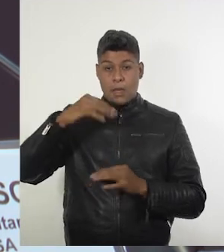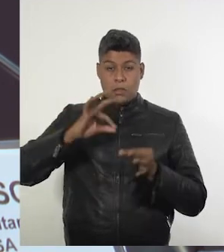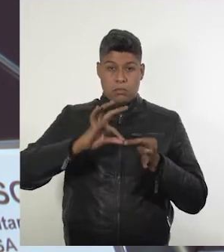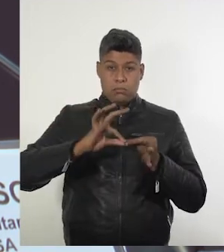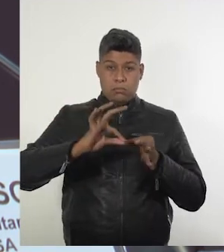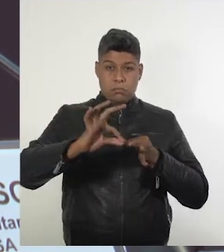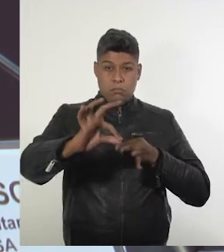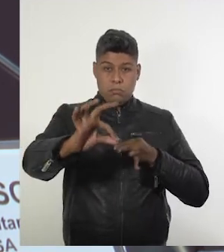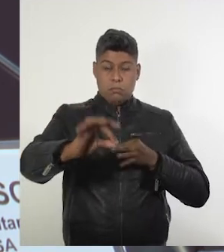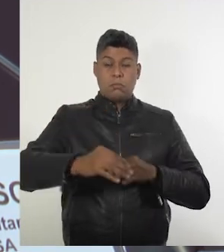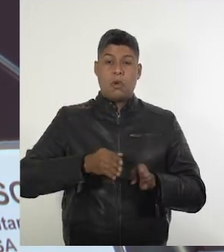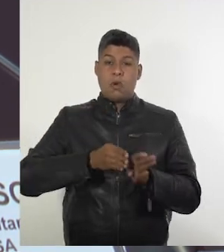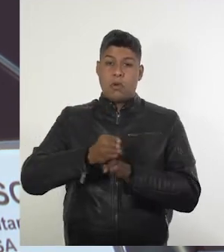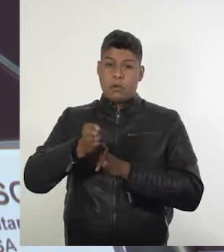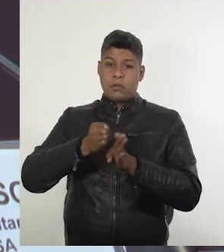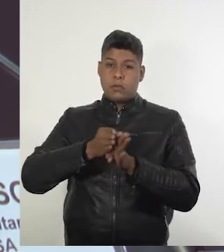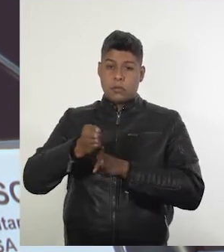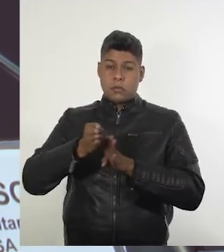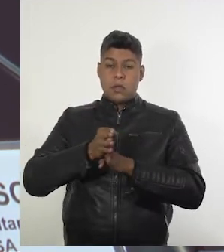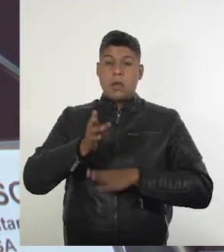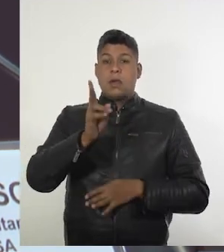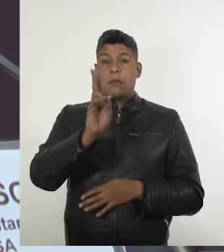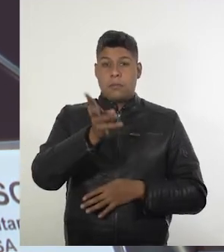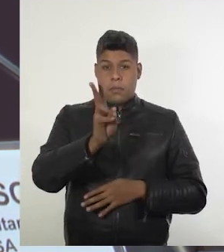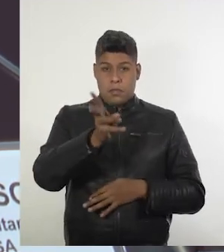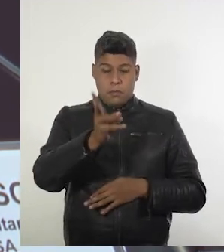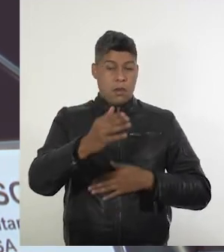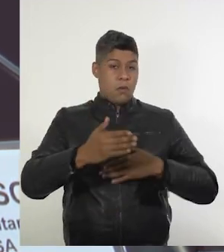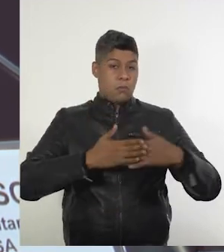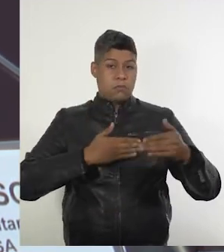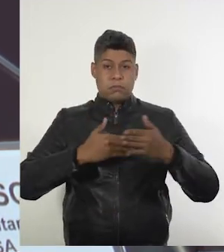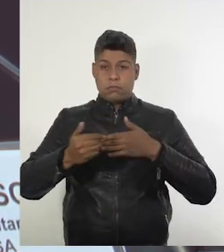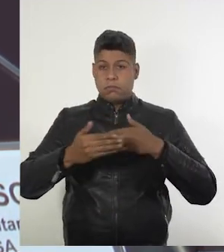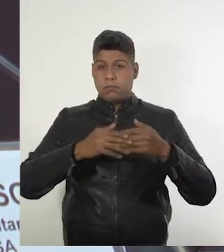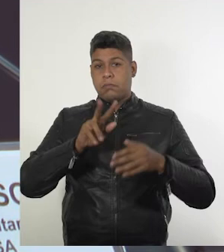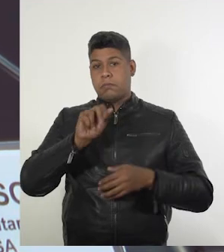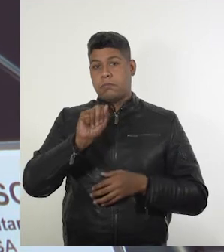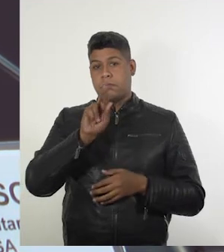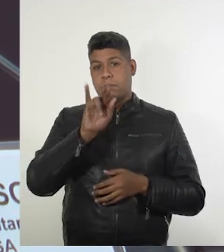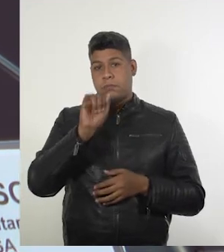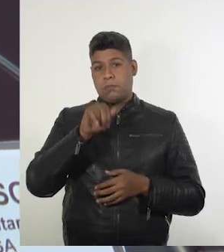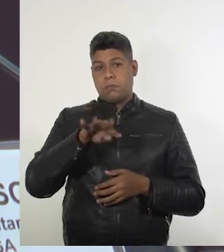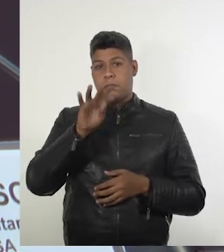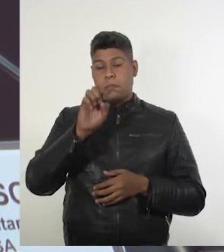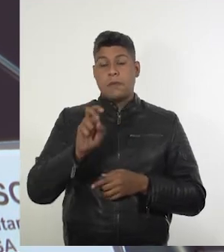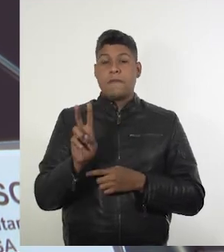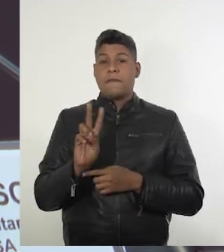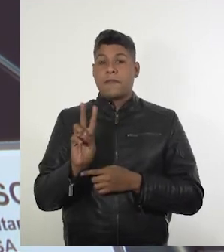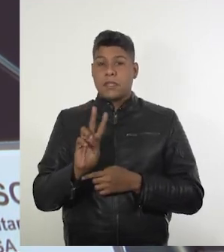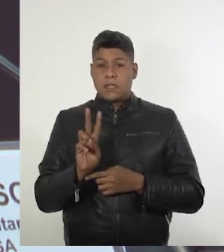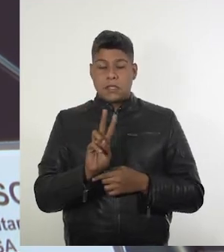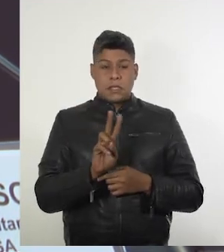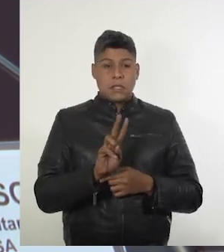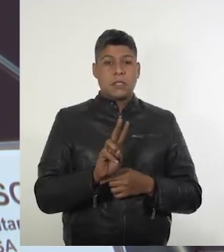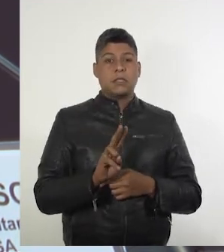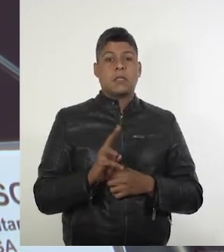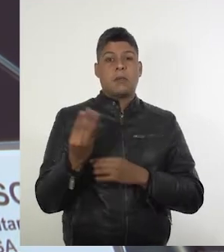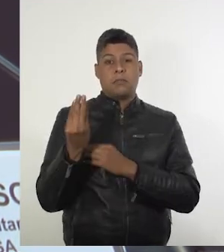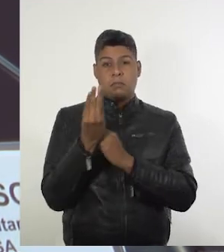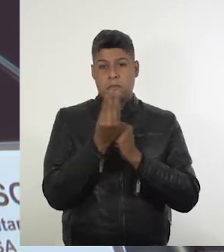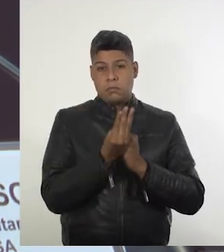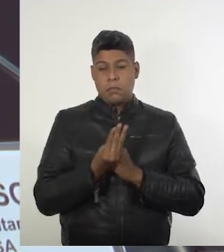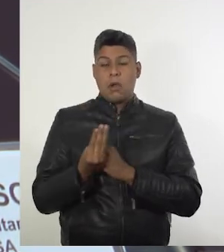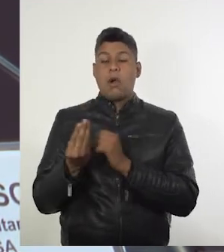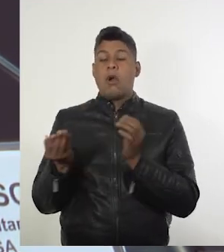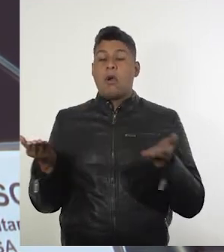pessoas. Essas orientações são as mesmas, independente da variante que está circulando, né? E essa vigilância que a gente tem feito hoje em